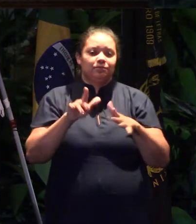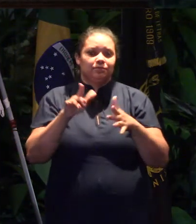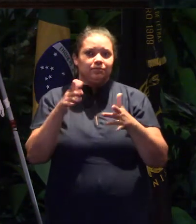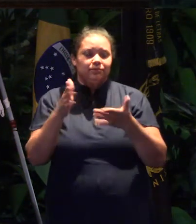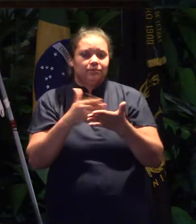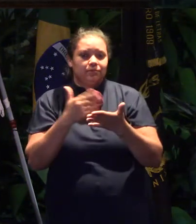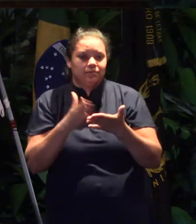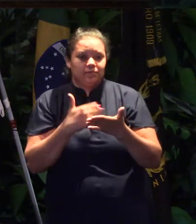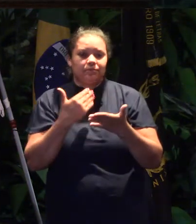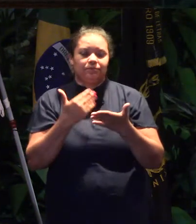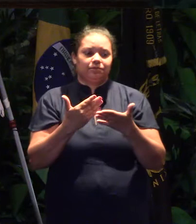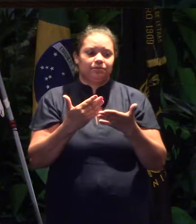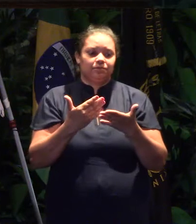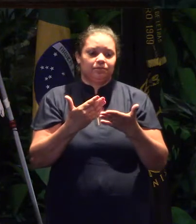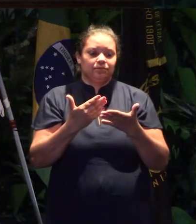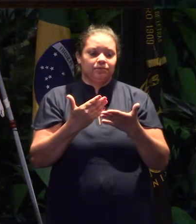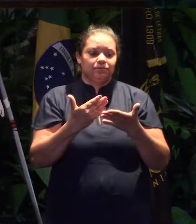braille